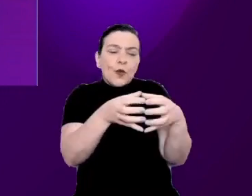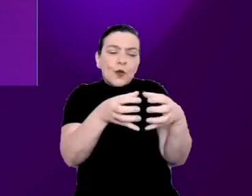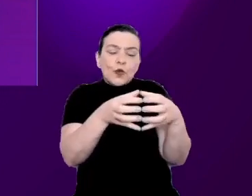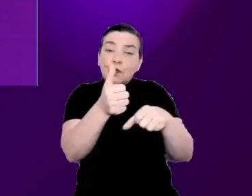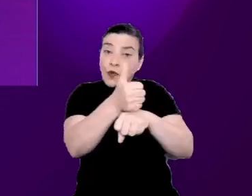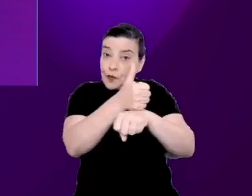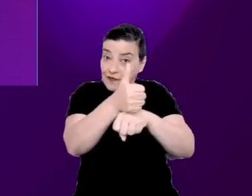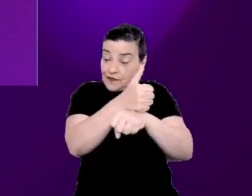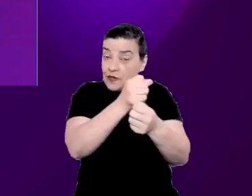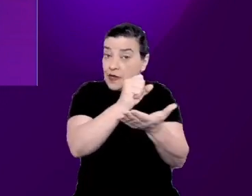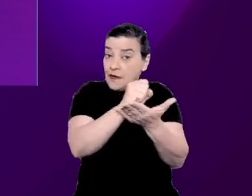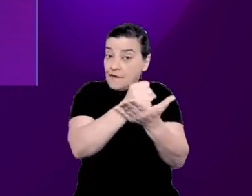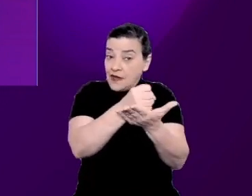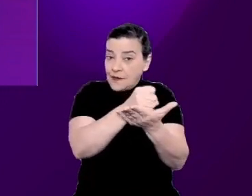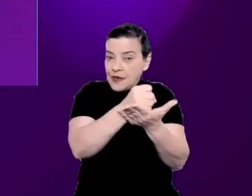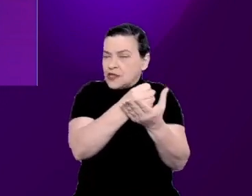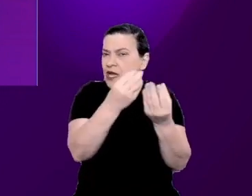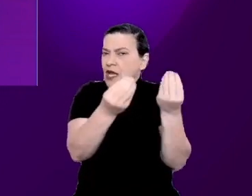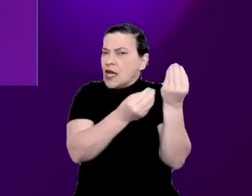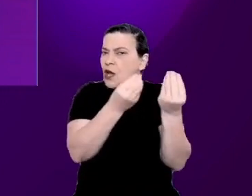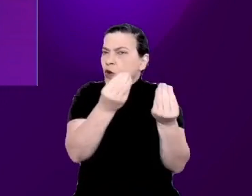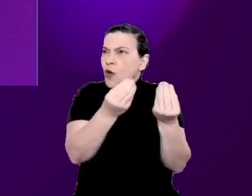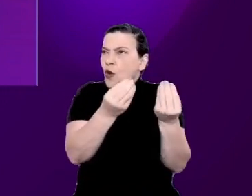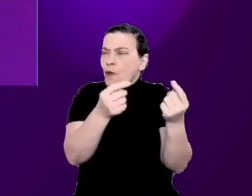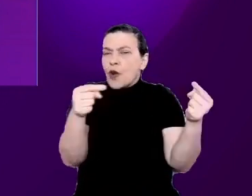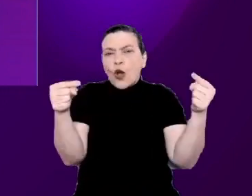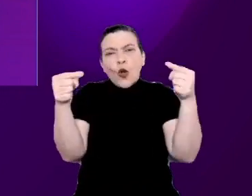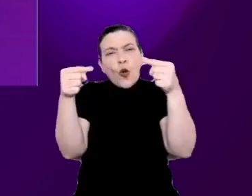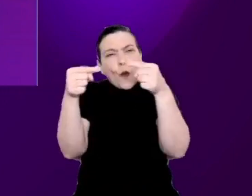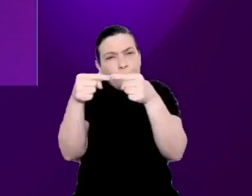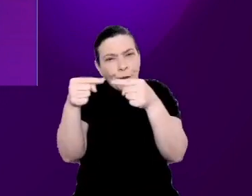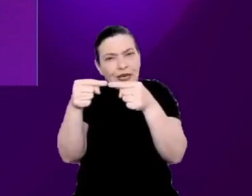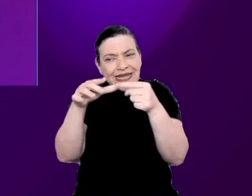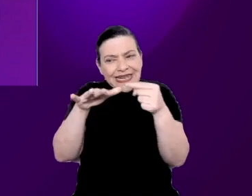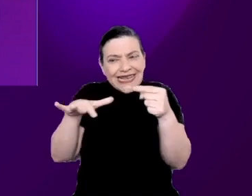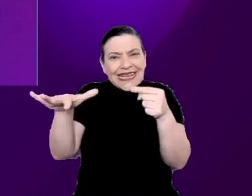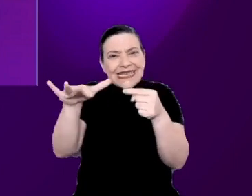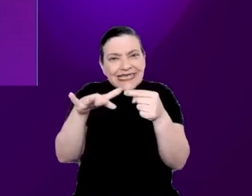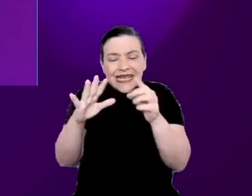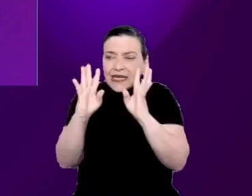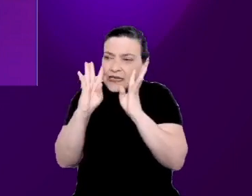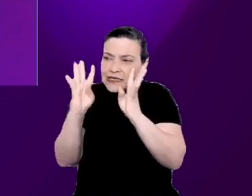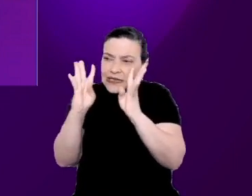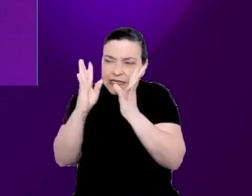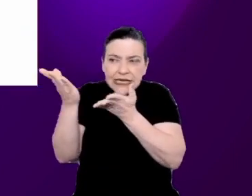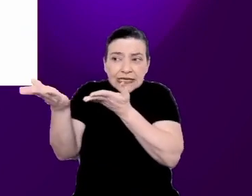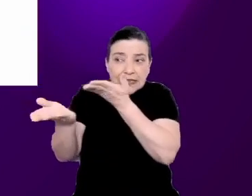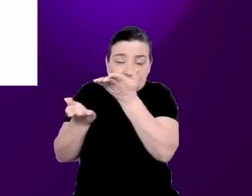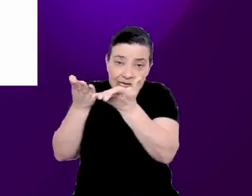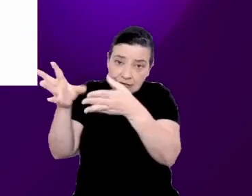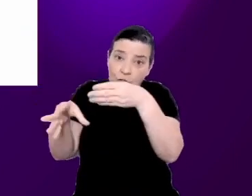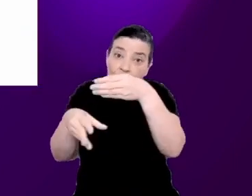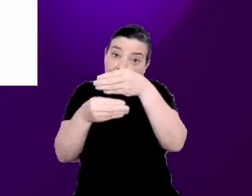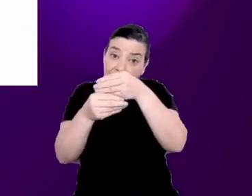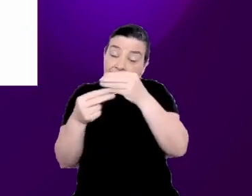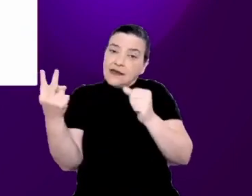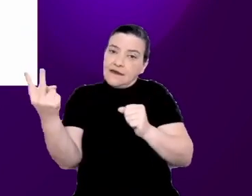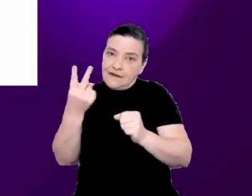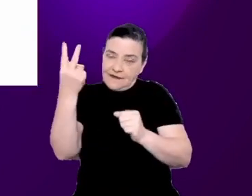está inserido nesse contexto de cuidado baseado em valor. Porém, antes